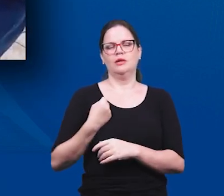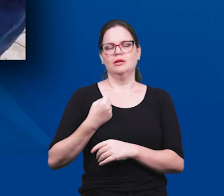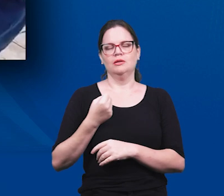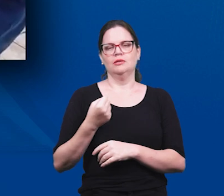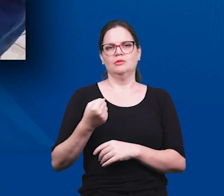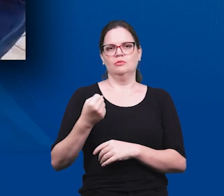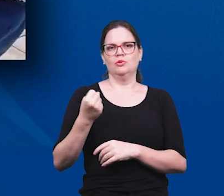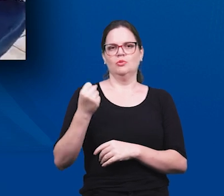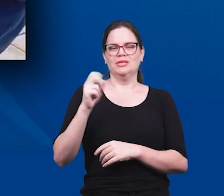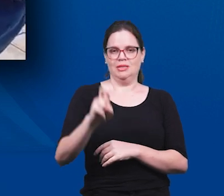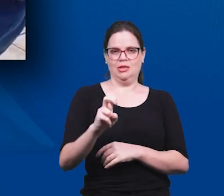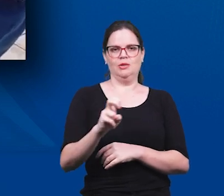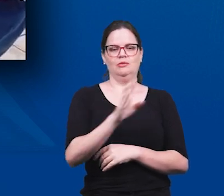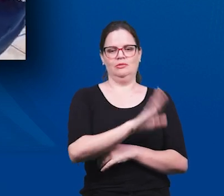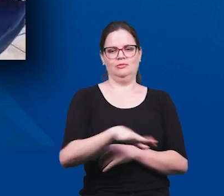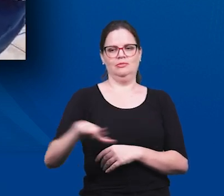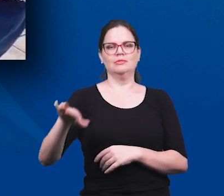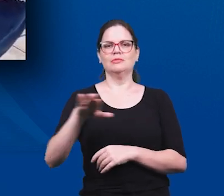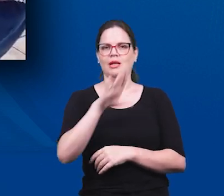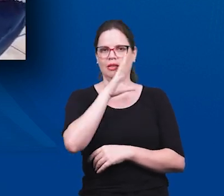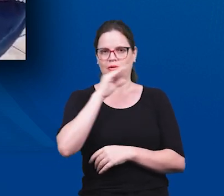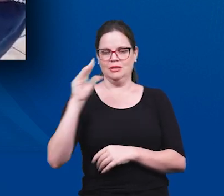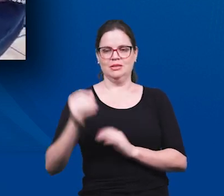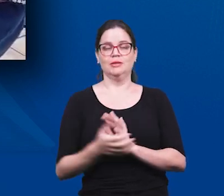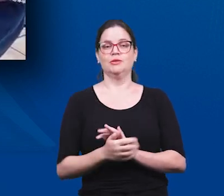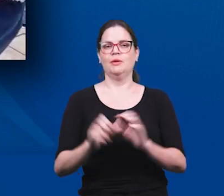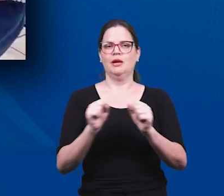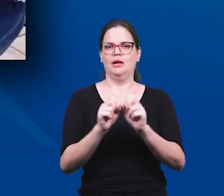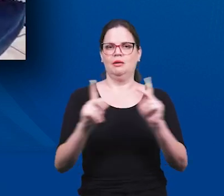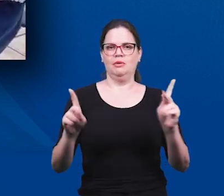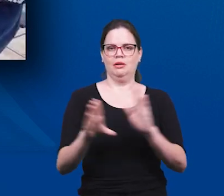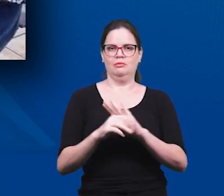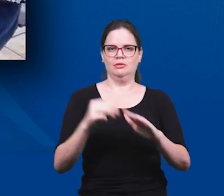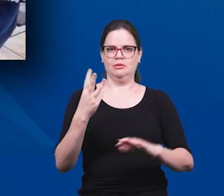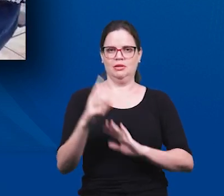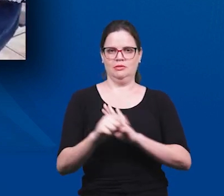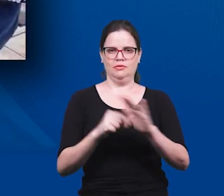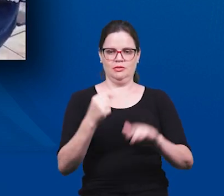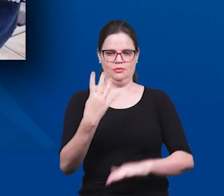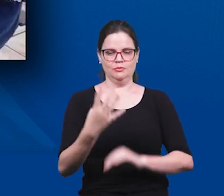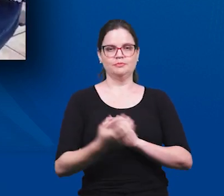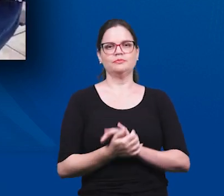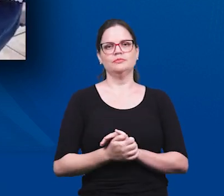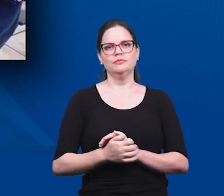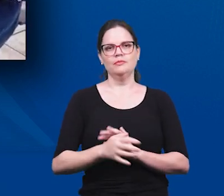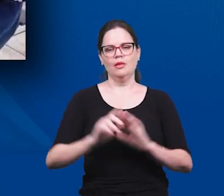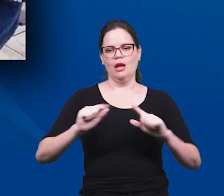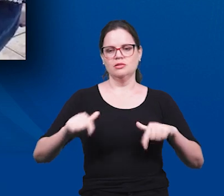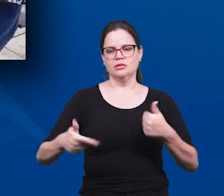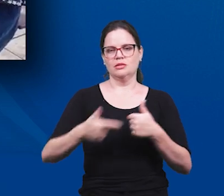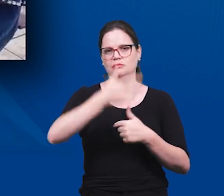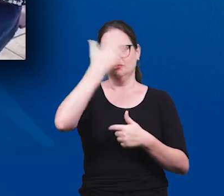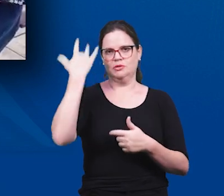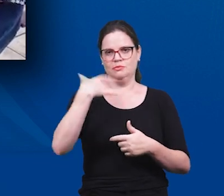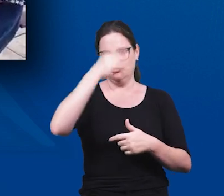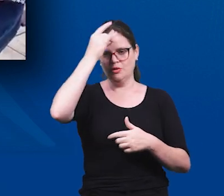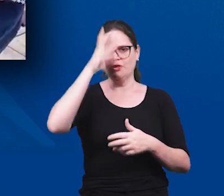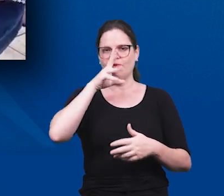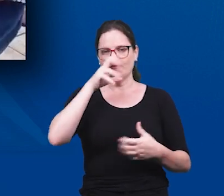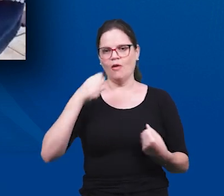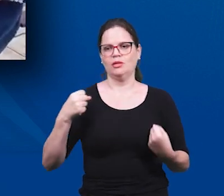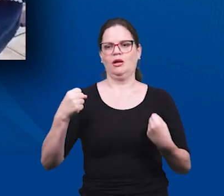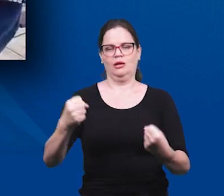intermediários e adolescentes. Em Apocalipse capítulo 3, verso 4, o espírito de fortaleza deu forças à igreja para